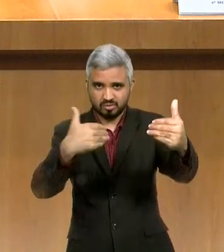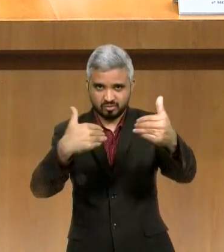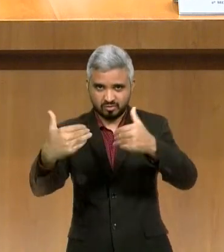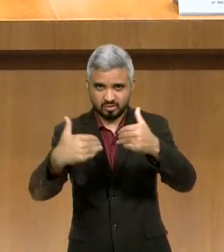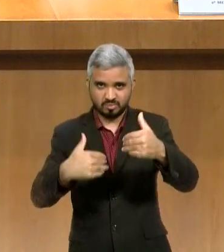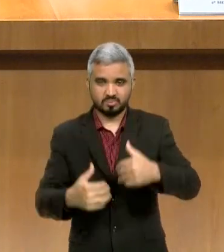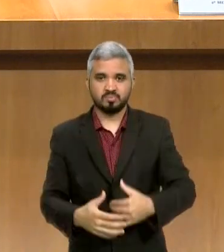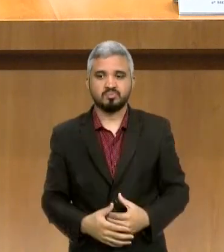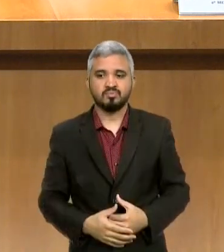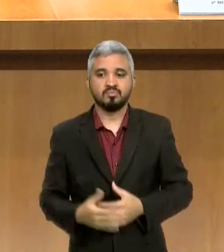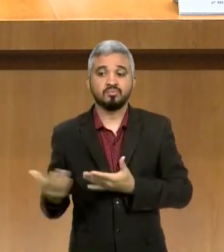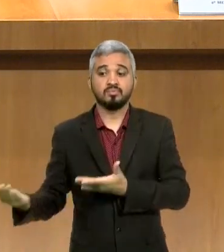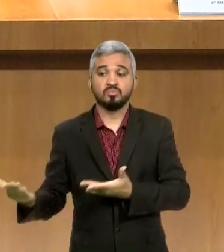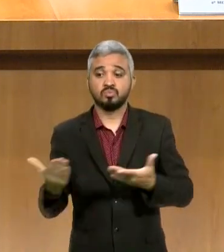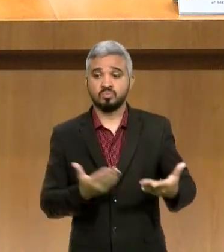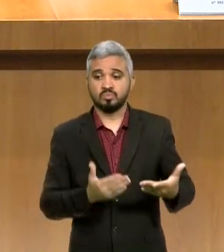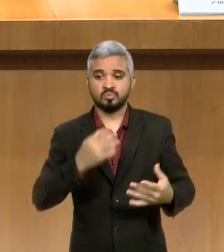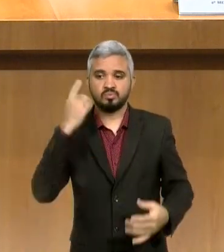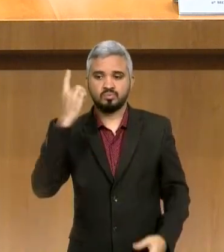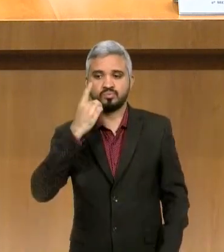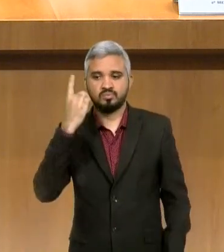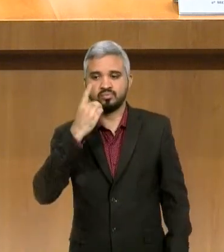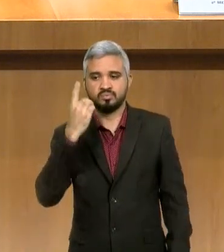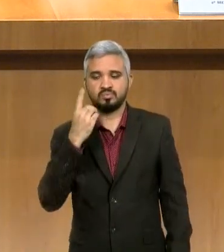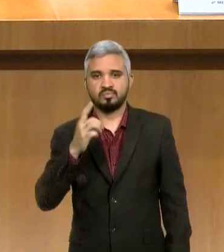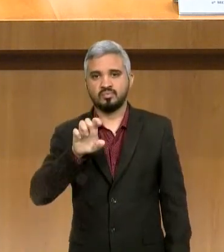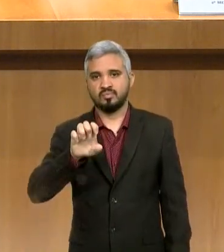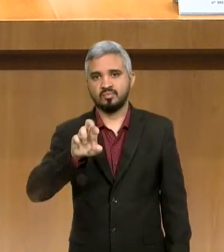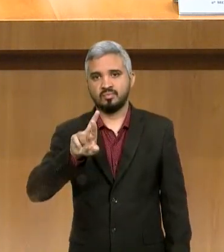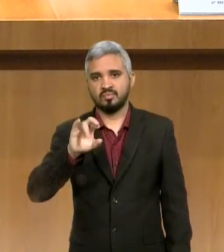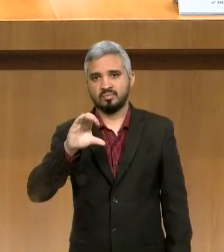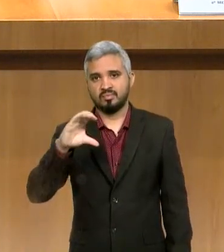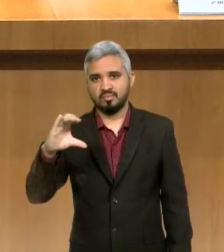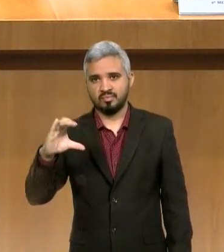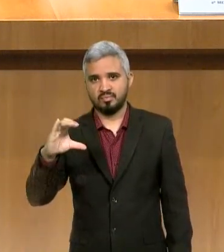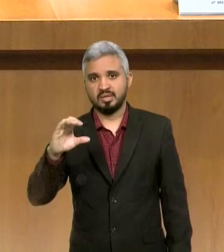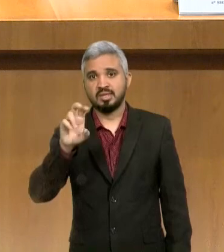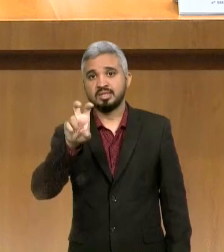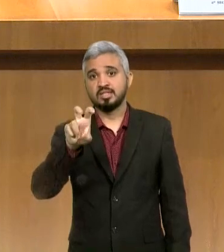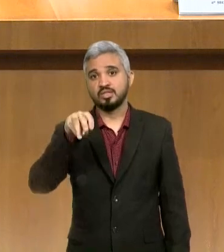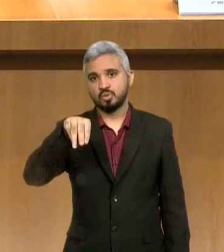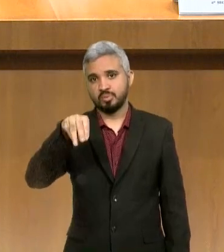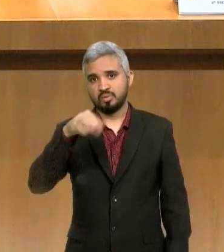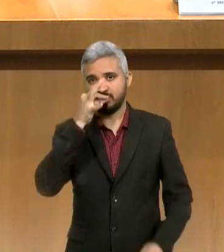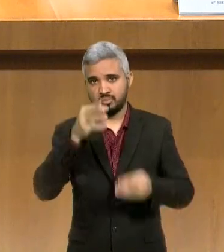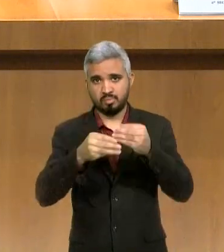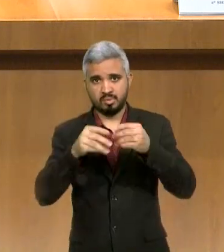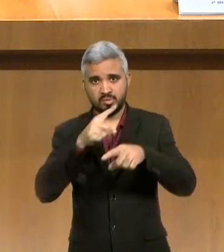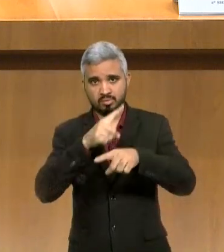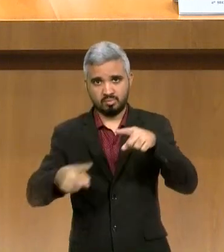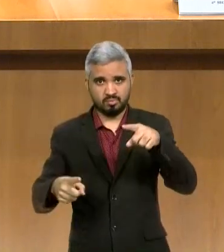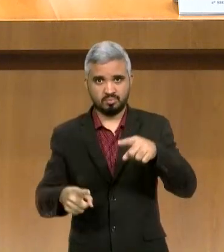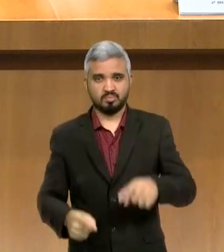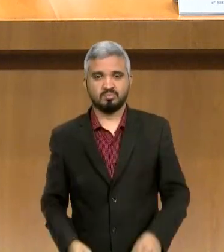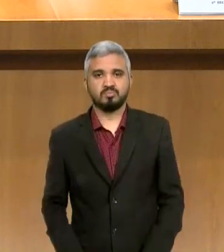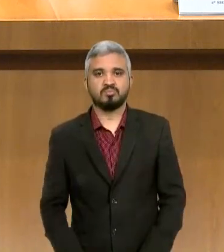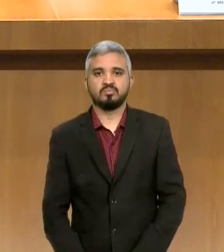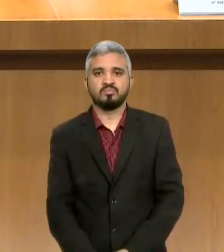Concedo a fala ao deputado Eric. 5 minutos, deputado, sem a parte.